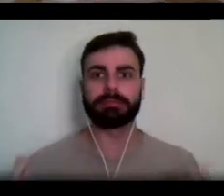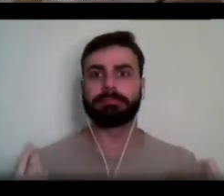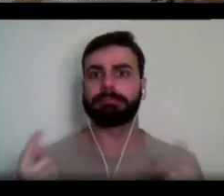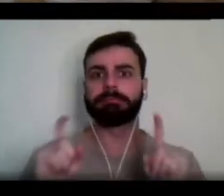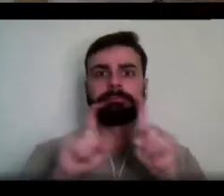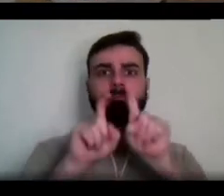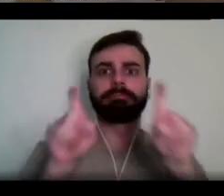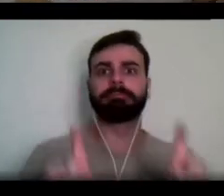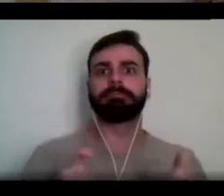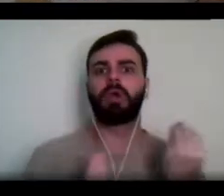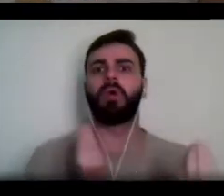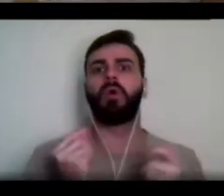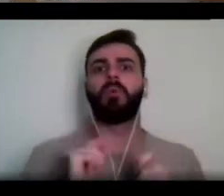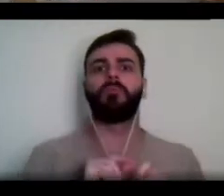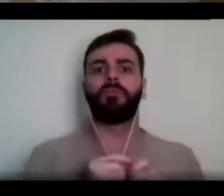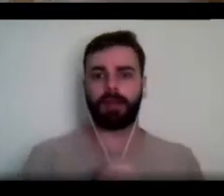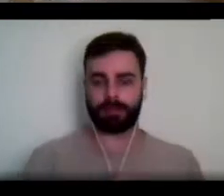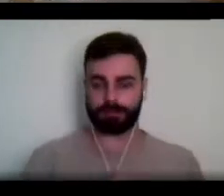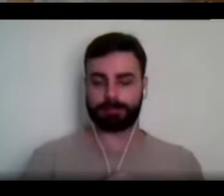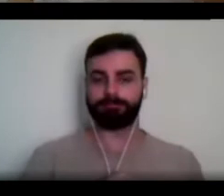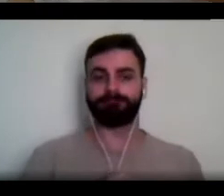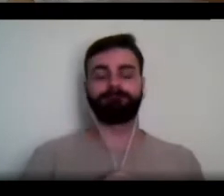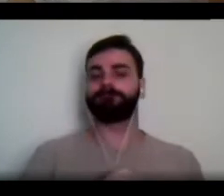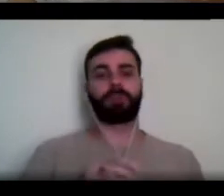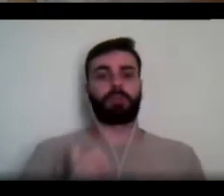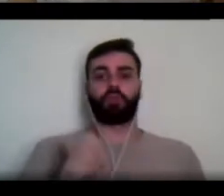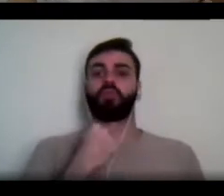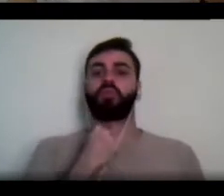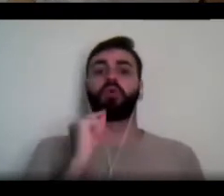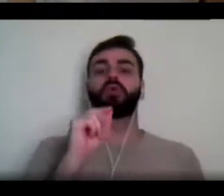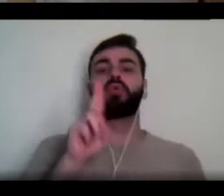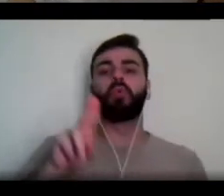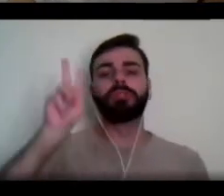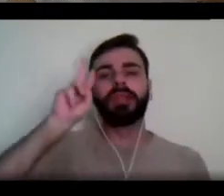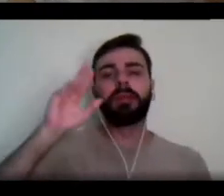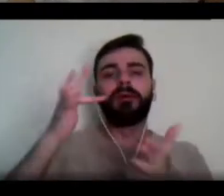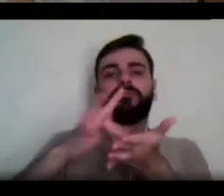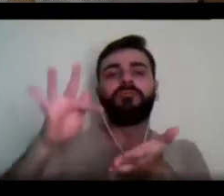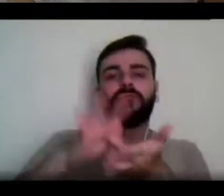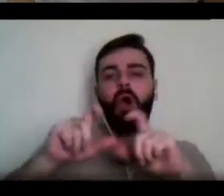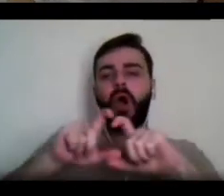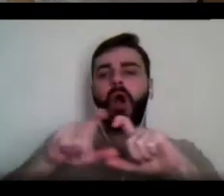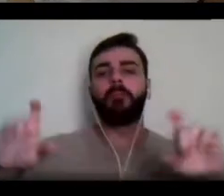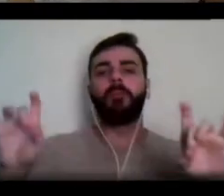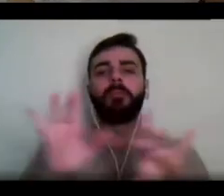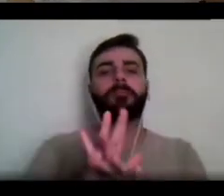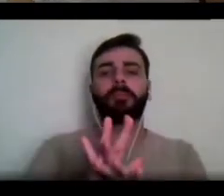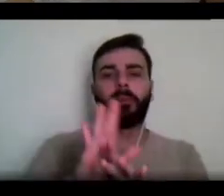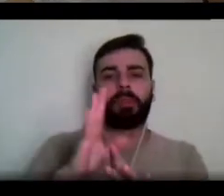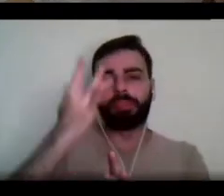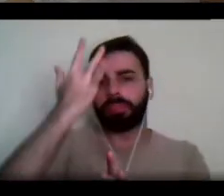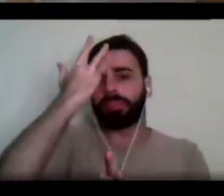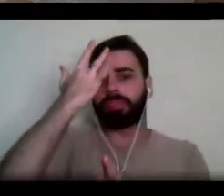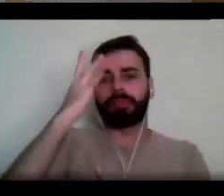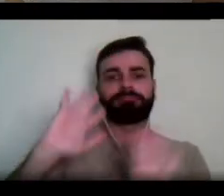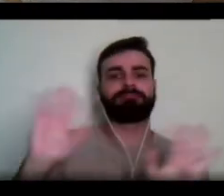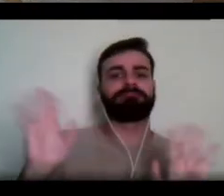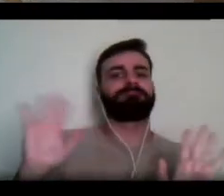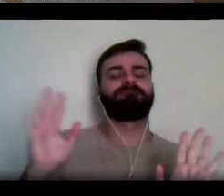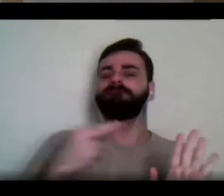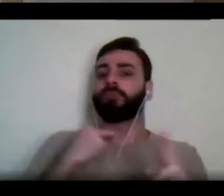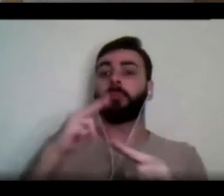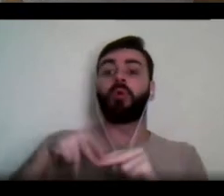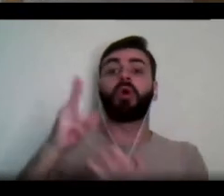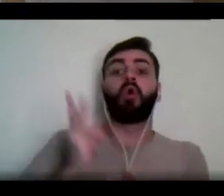Porque agora eu não posso mais usar aquelas equações de cinemática, porque aquelas equações de cinemática são para aceleração